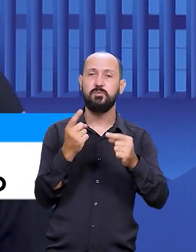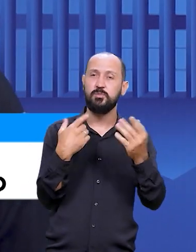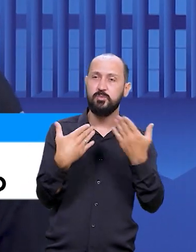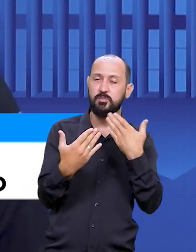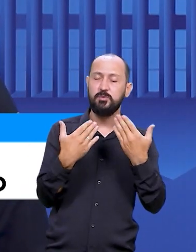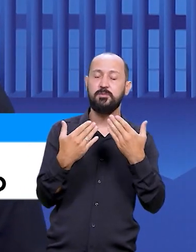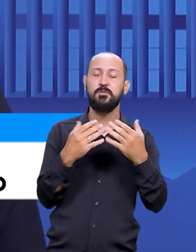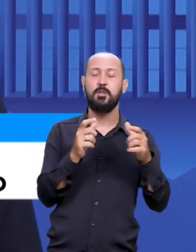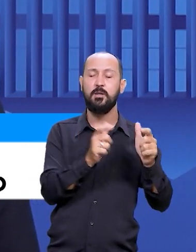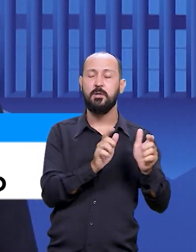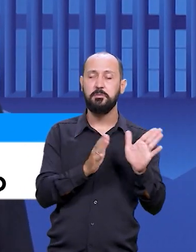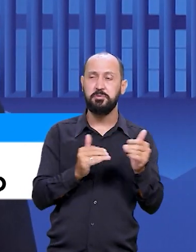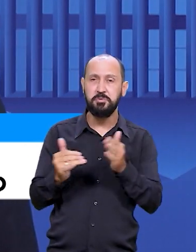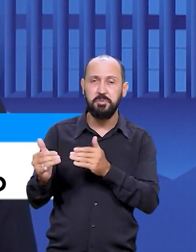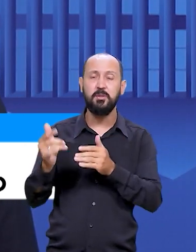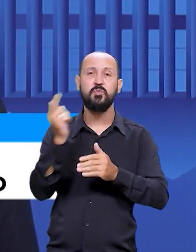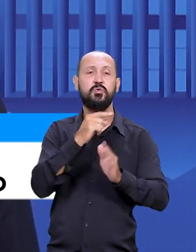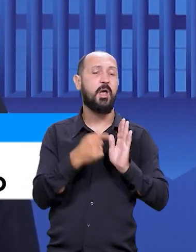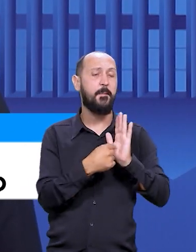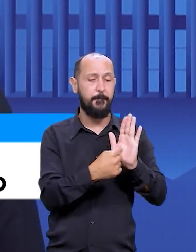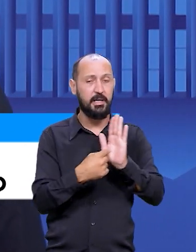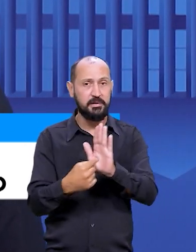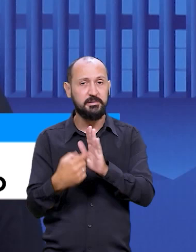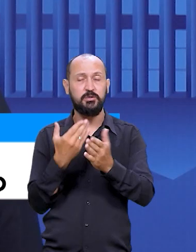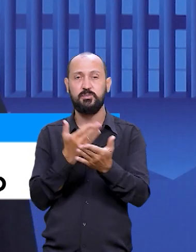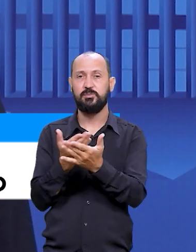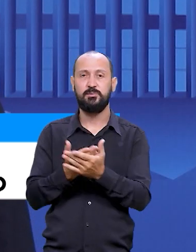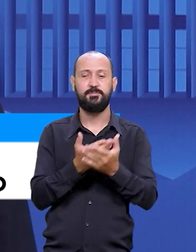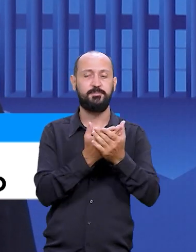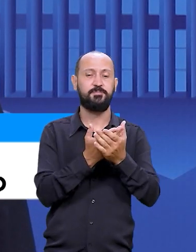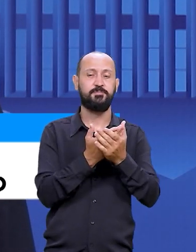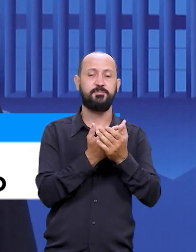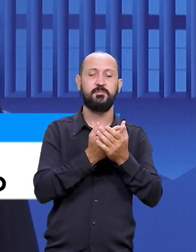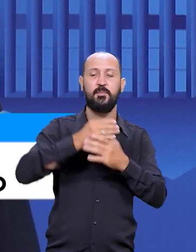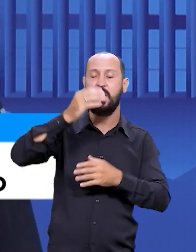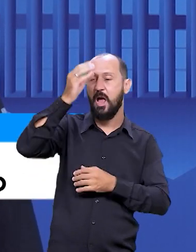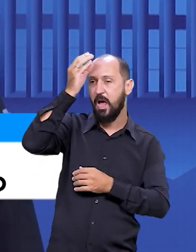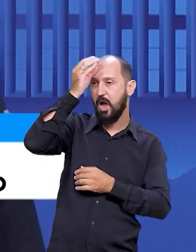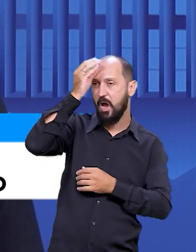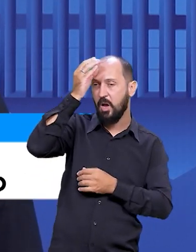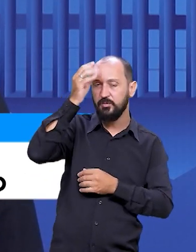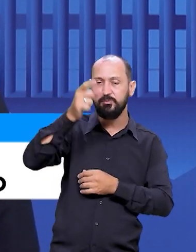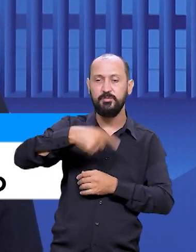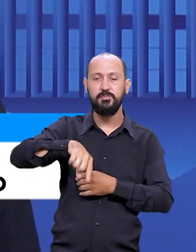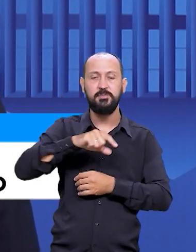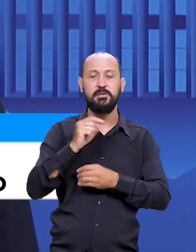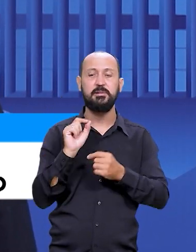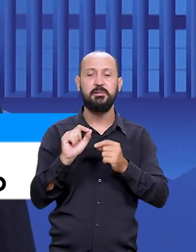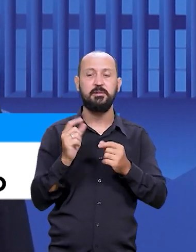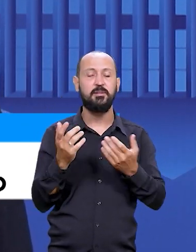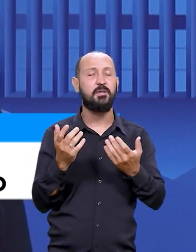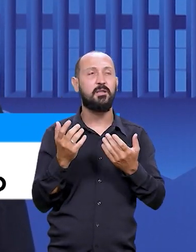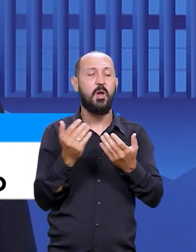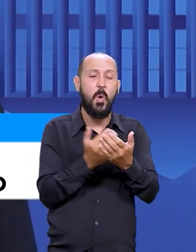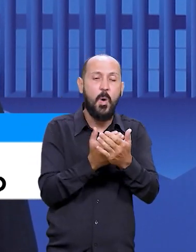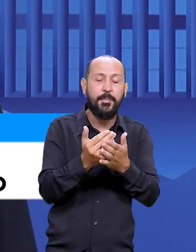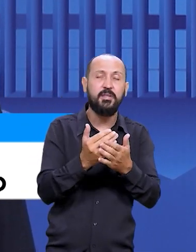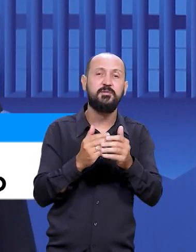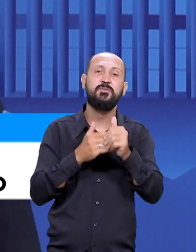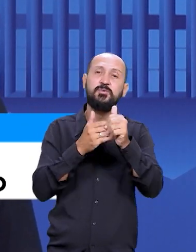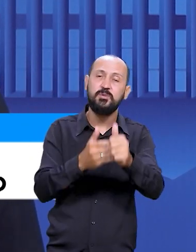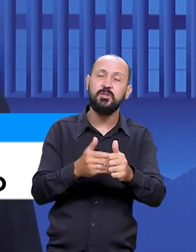a continuidade desses diálogos nos seus próprios gabinetes para que a gente apresente esse estudo. A consciência deles, né,